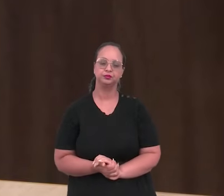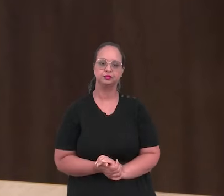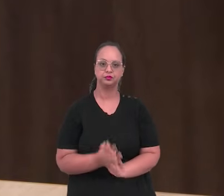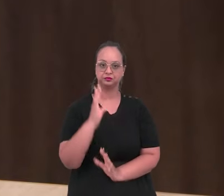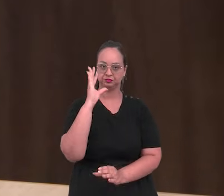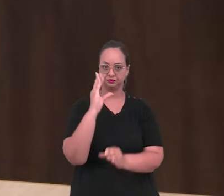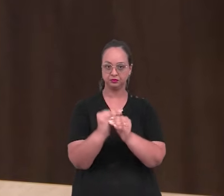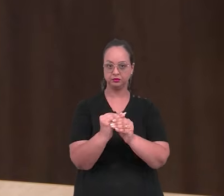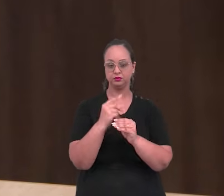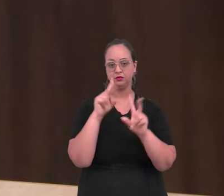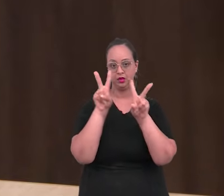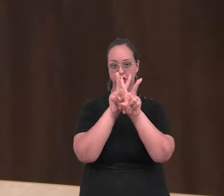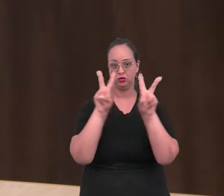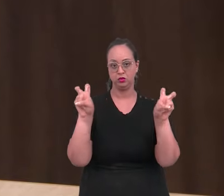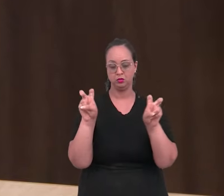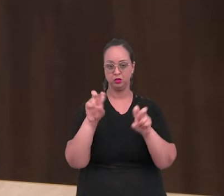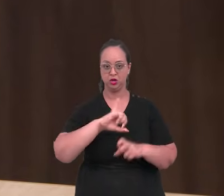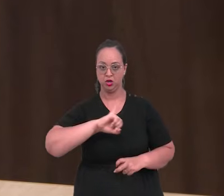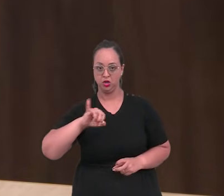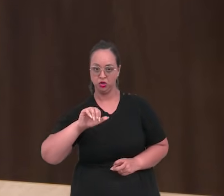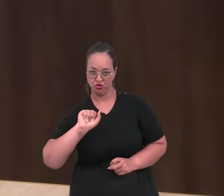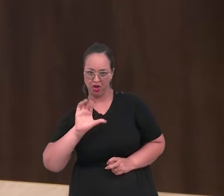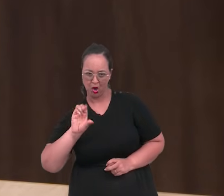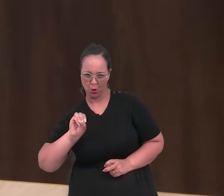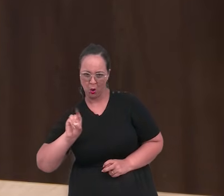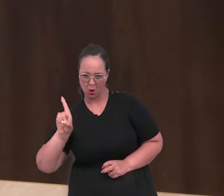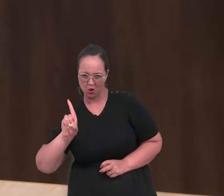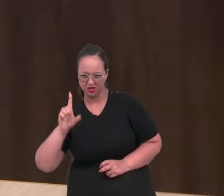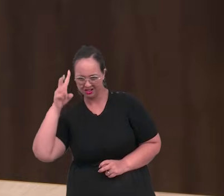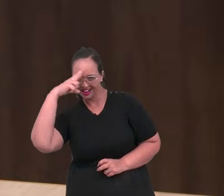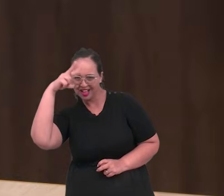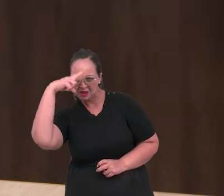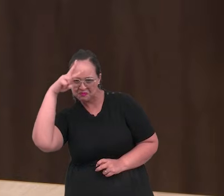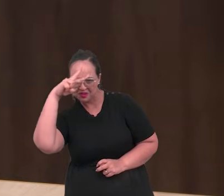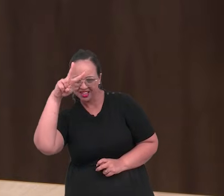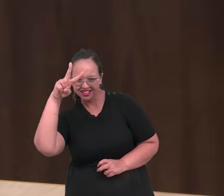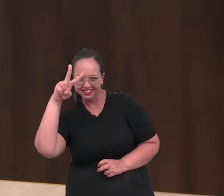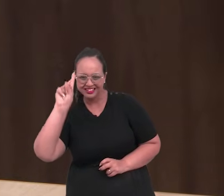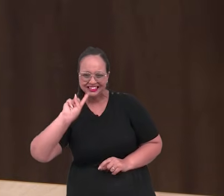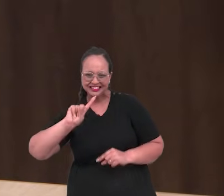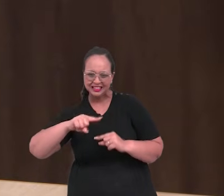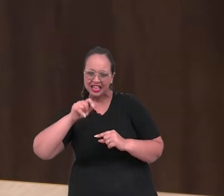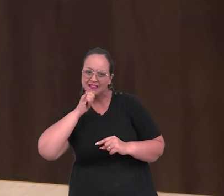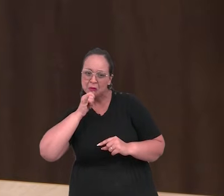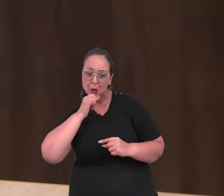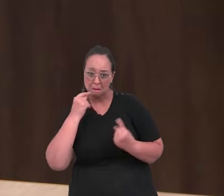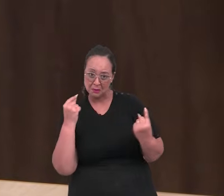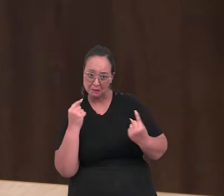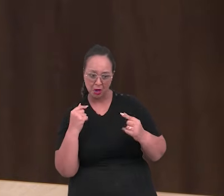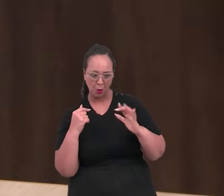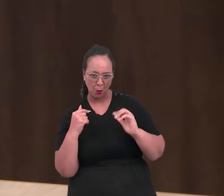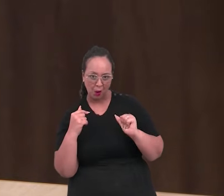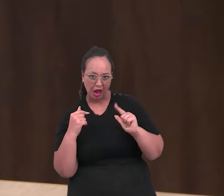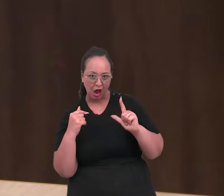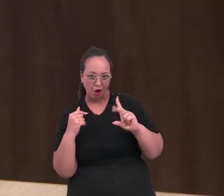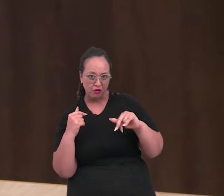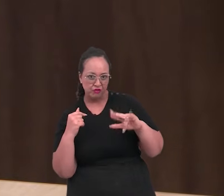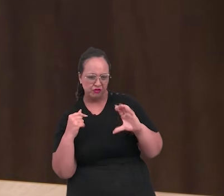sobre Jacó Armínio, que foi depois de Calvino, já